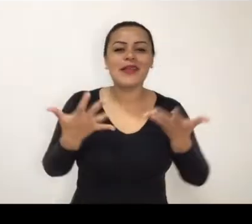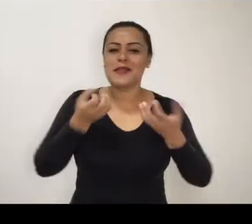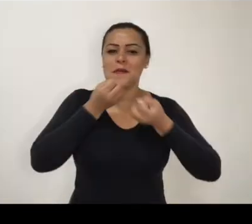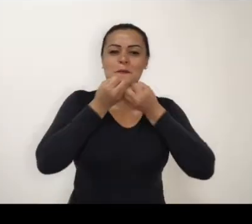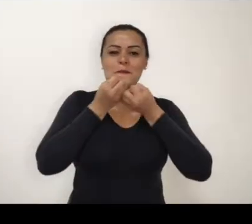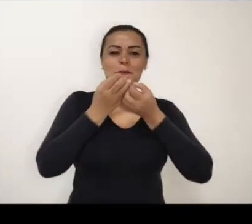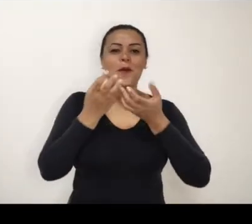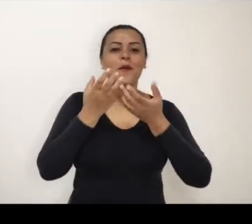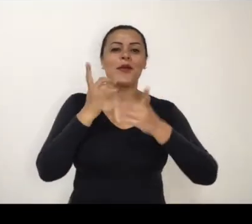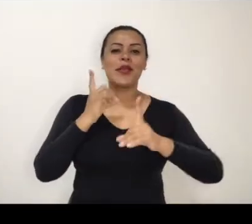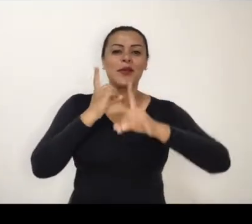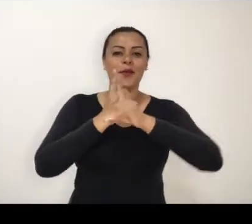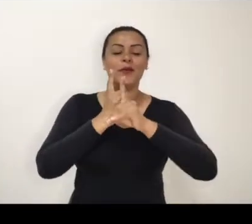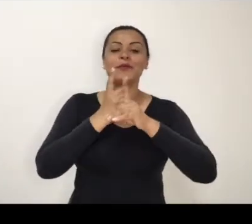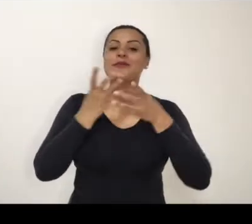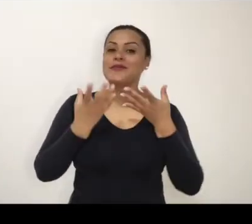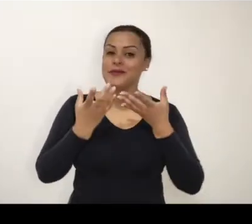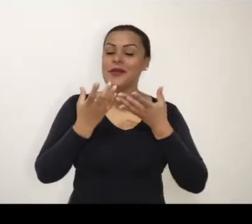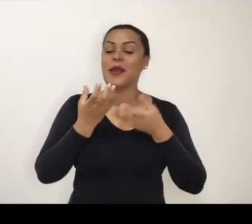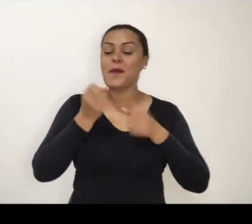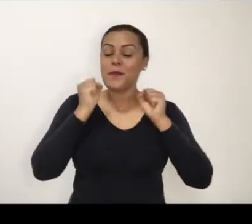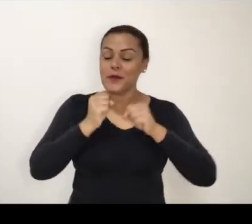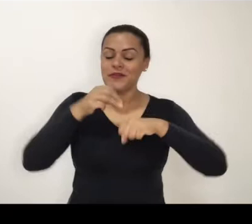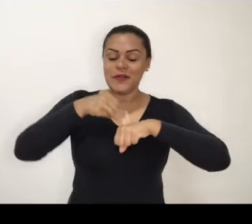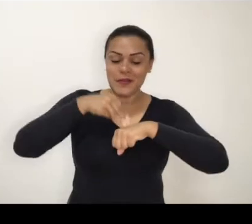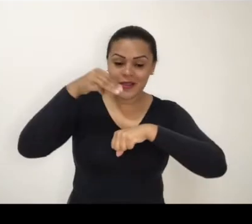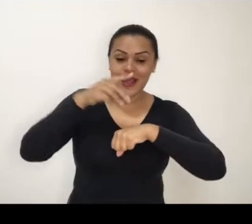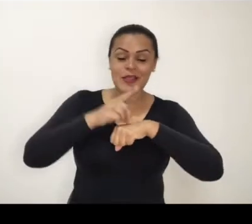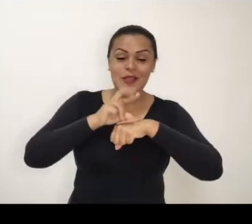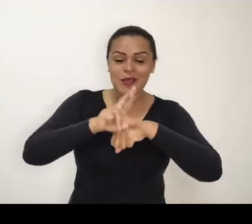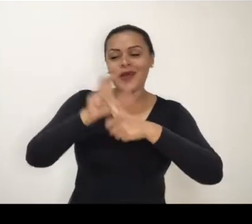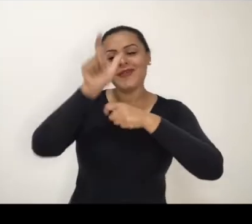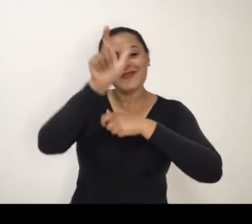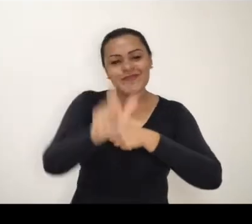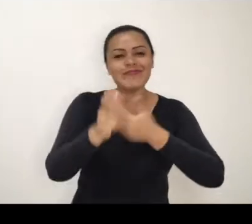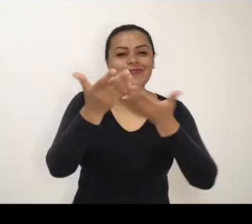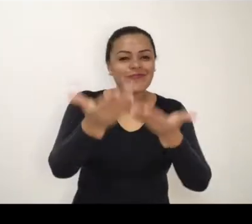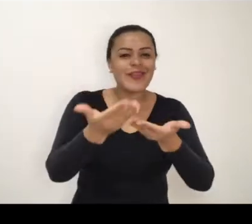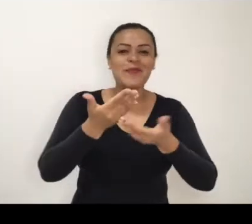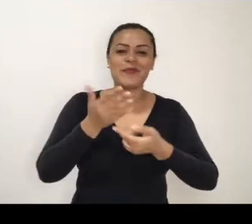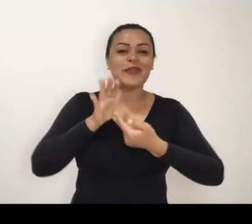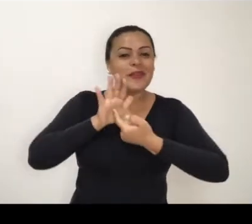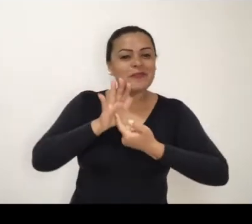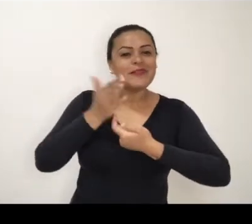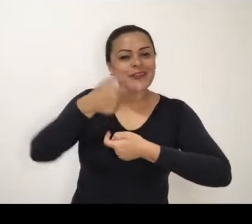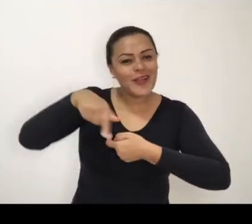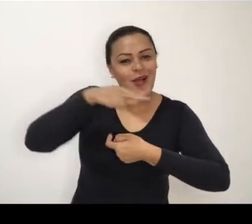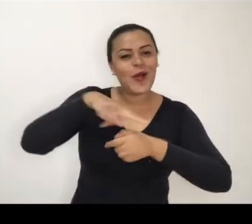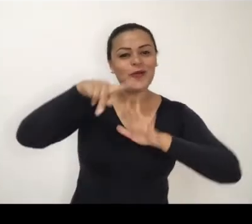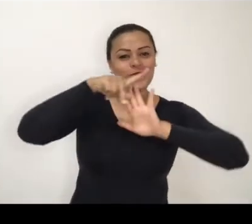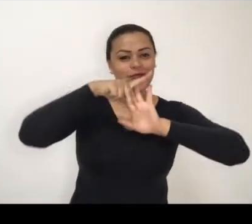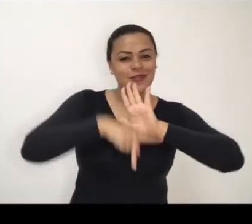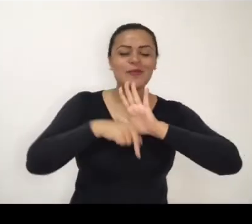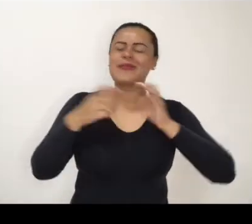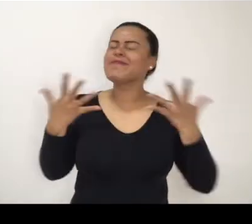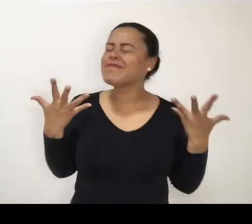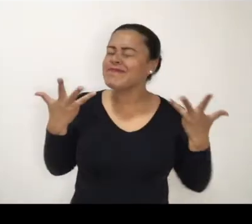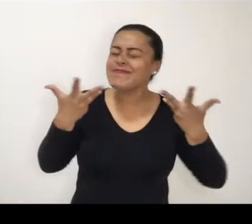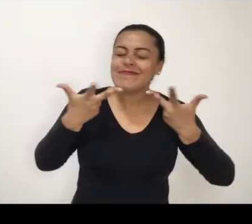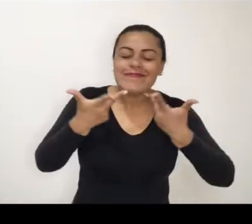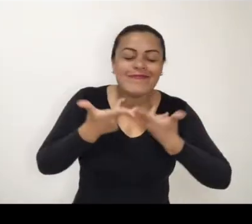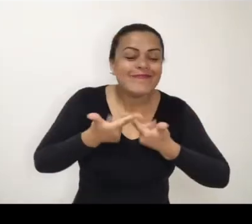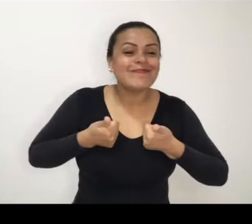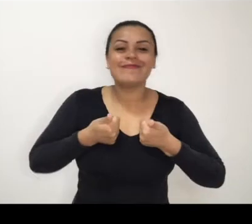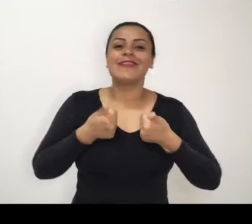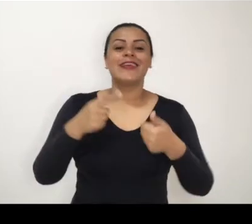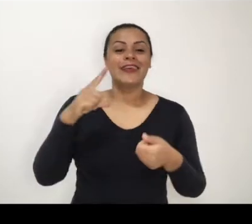encontro, né? Porque eu pude fazer mestrado e doutorado junto com essa pessoa que está fazendo a apresentação desse projeto tão incrível, mas que de